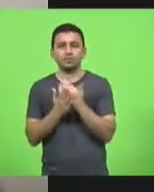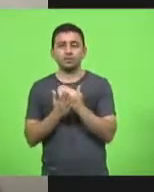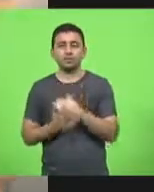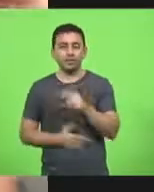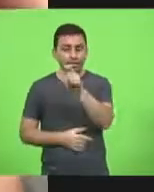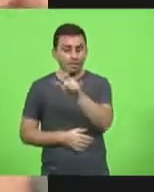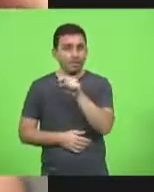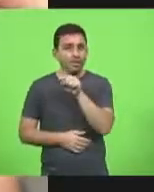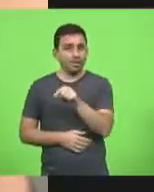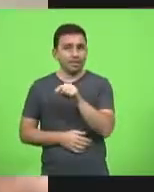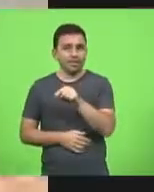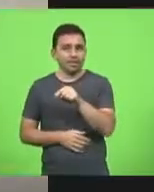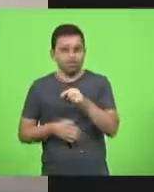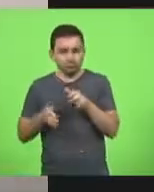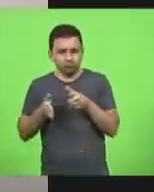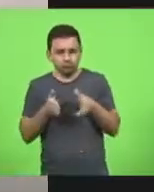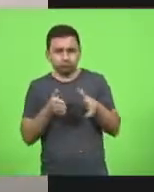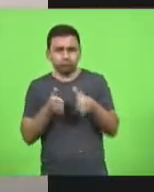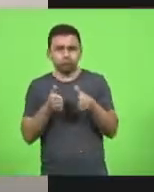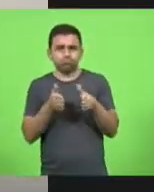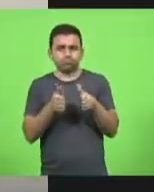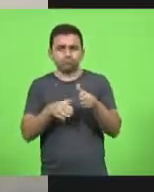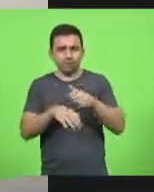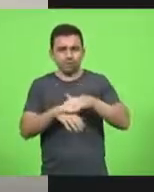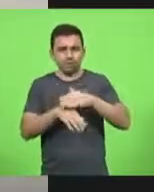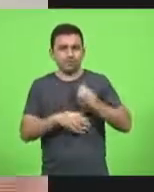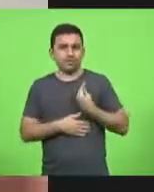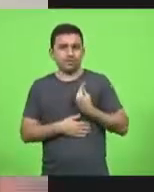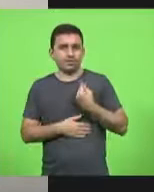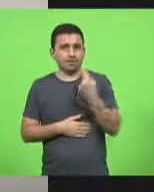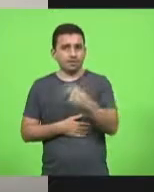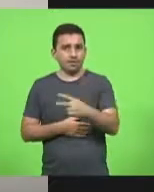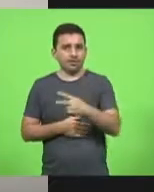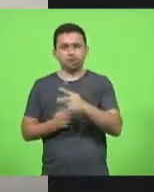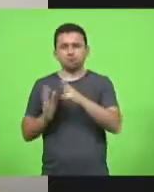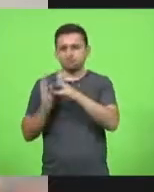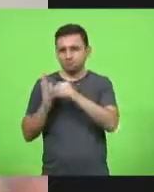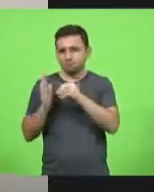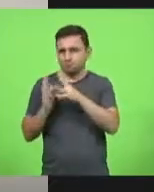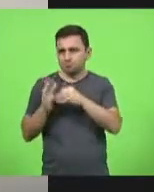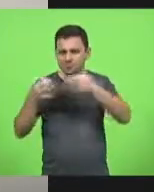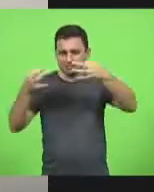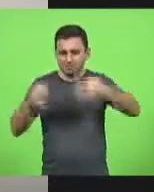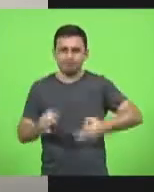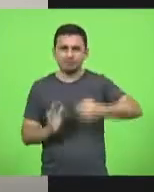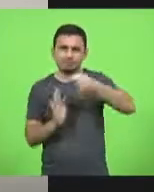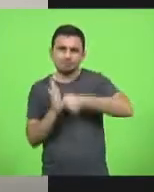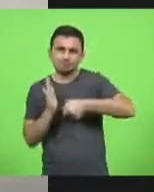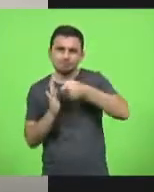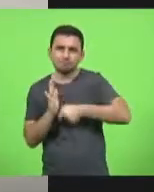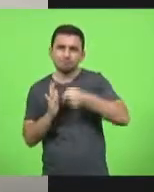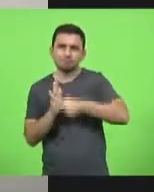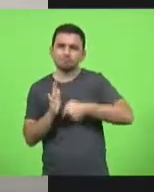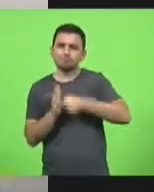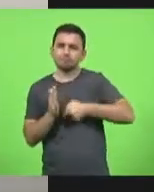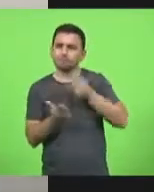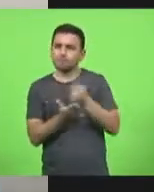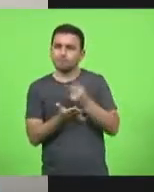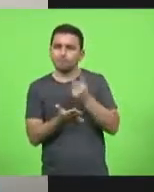fez de sua trajetória um exemplo de luta repleta de